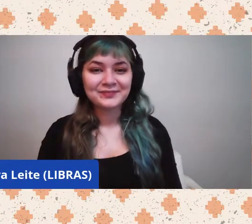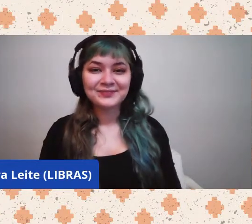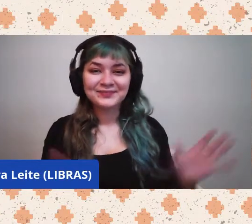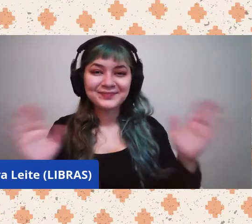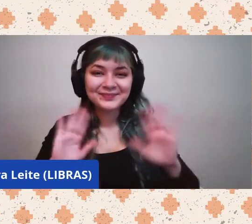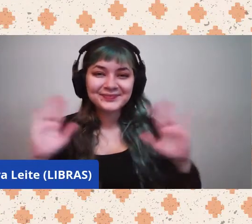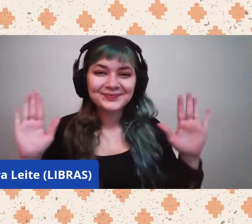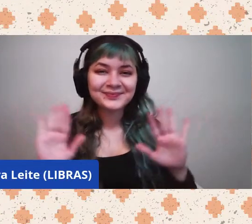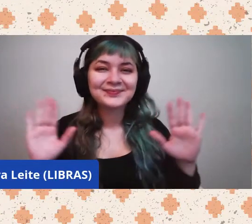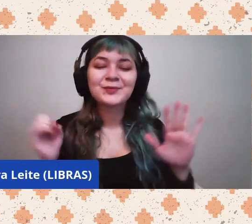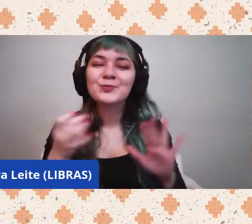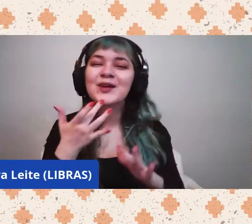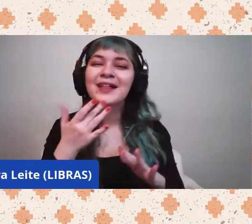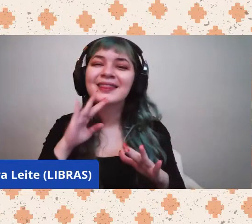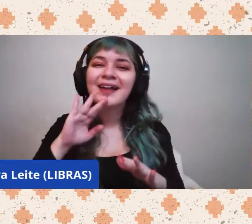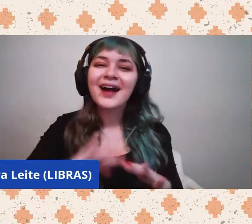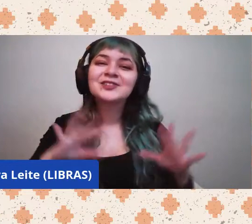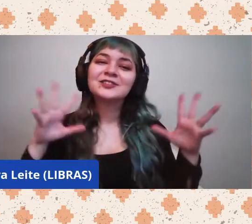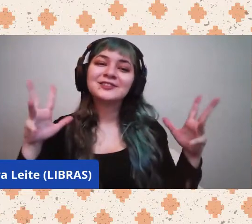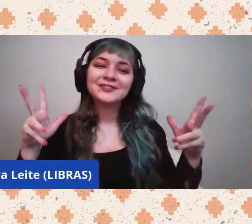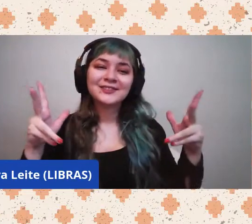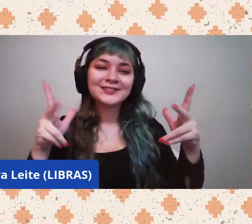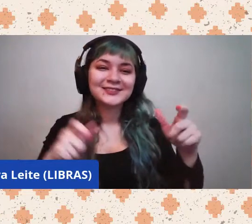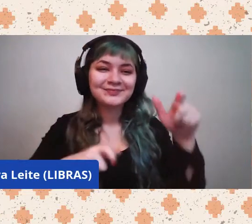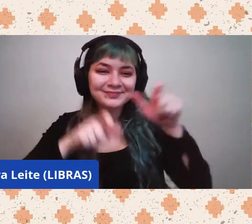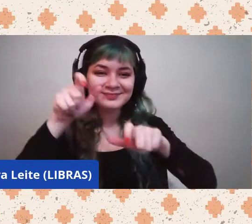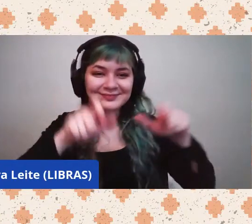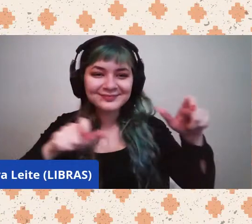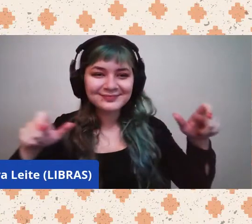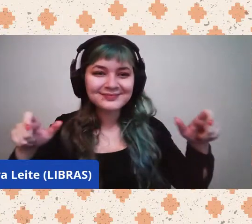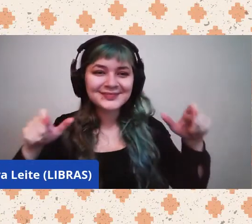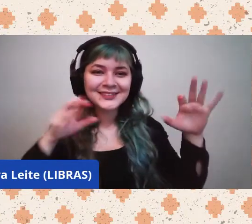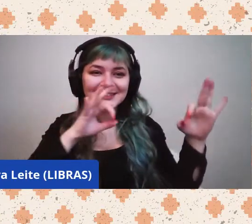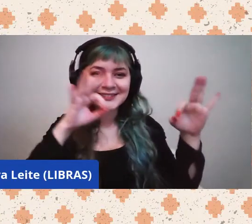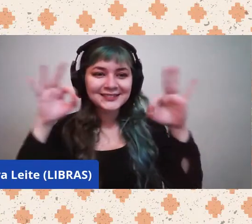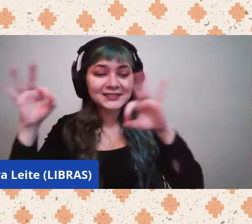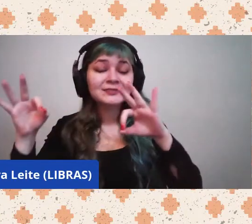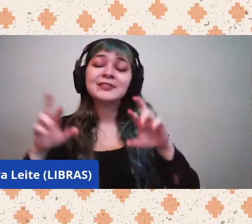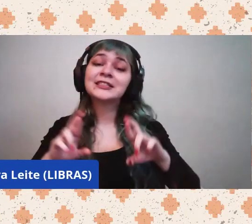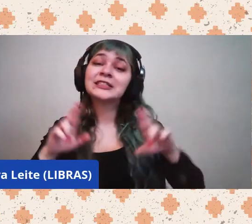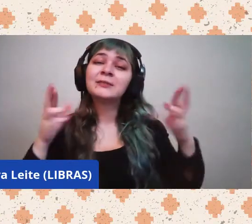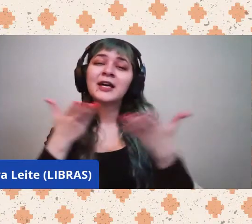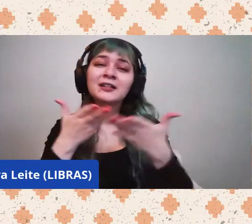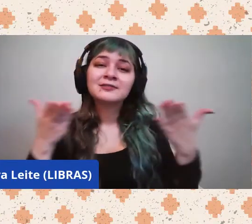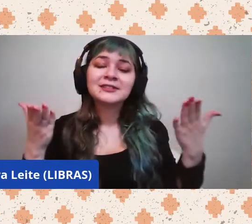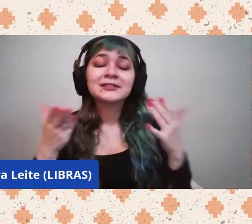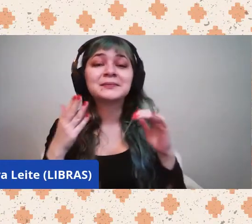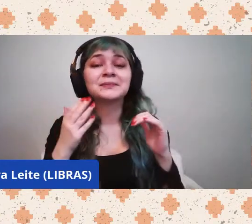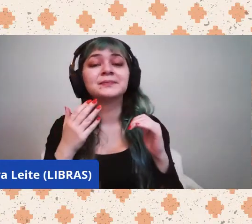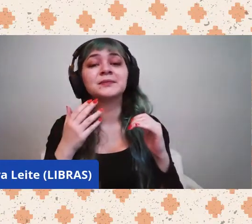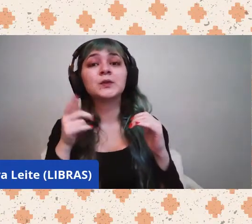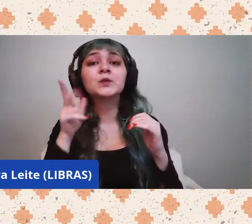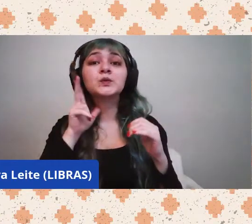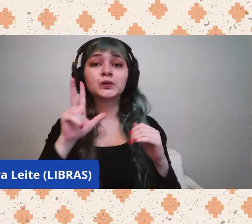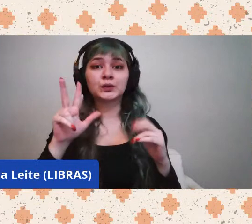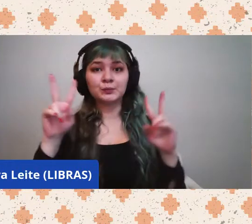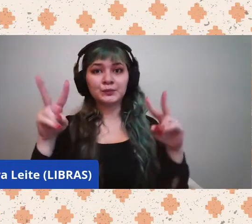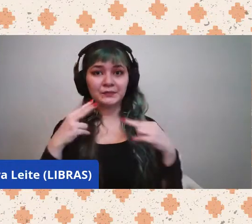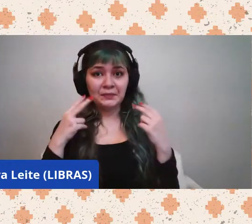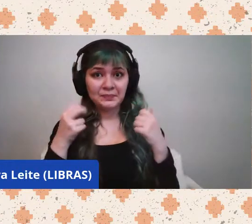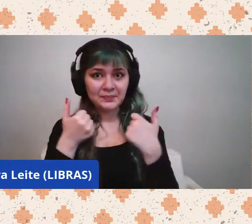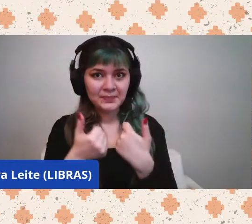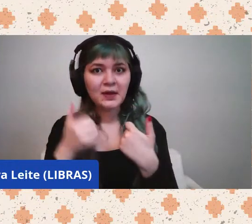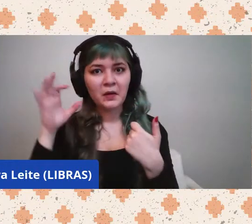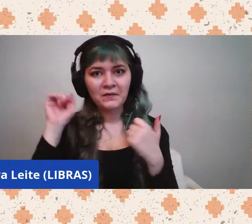Boa tarde a todas e a todes. Espero que estejam me vendo